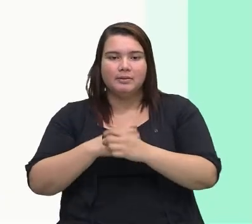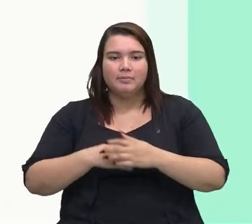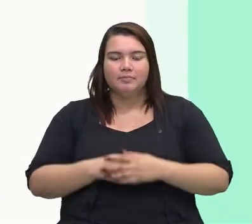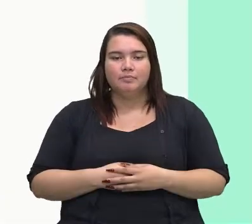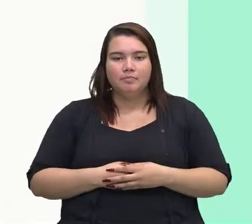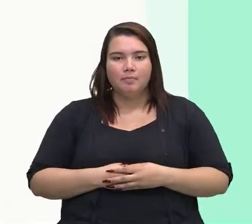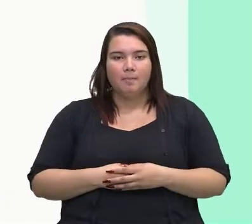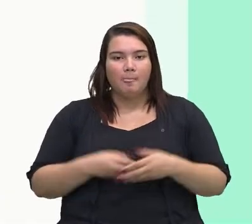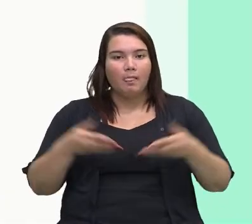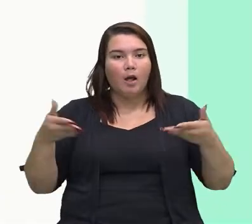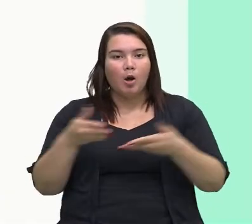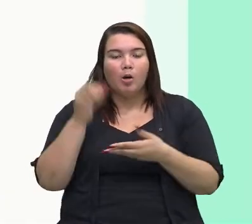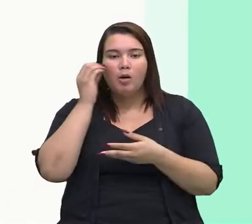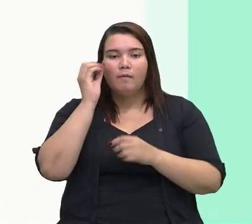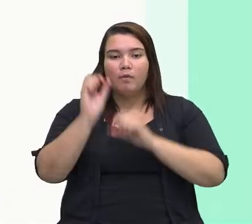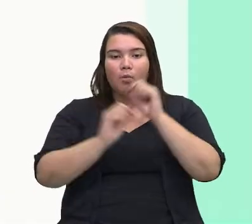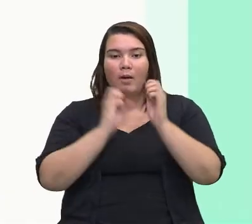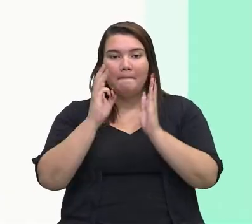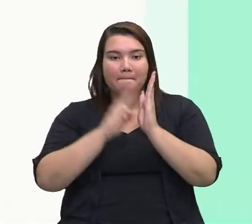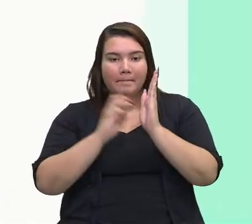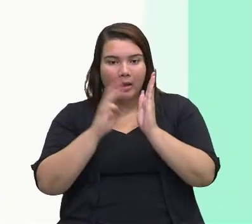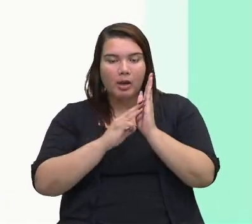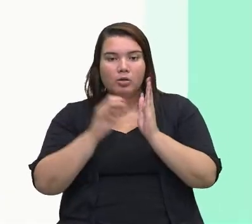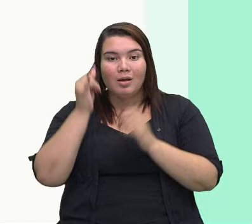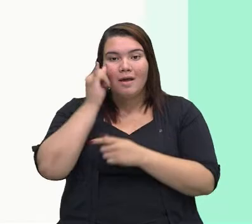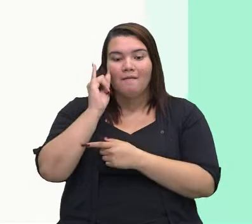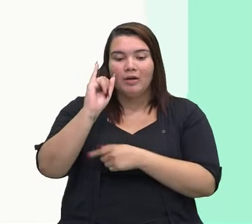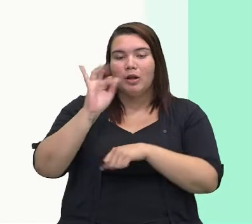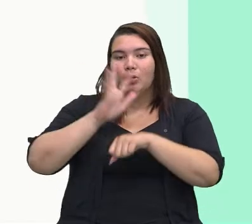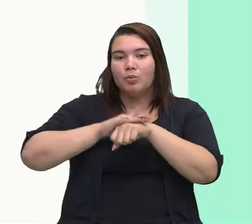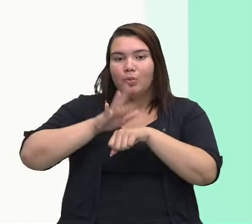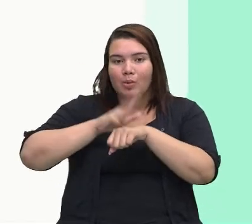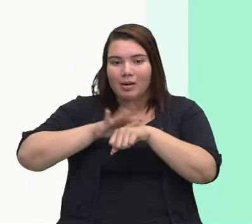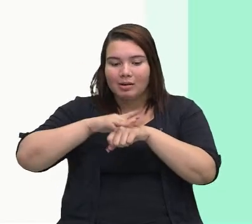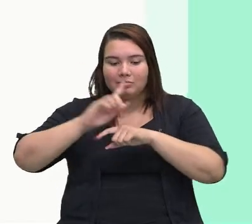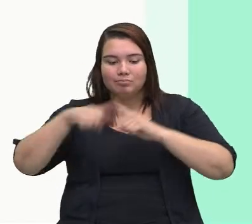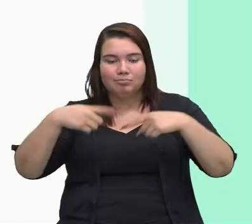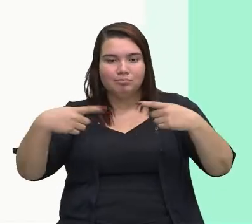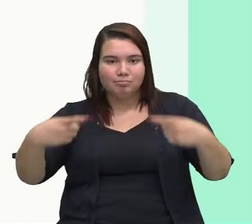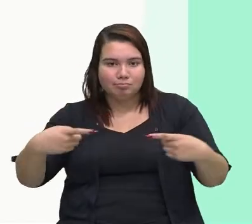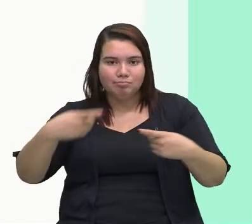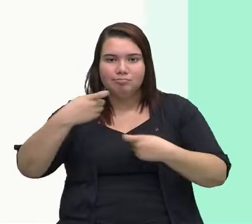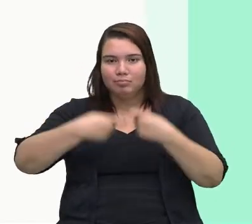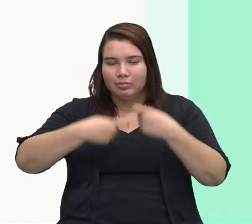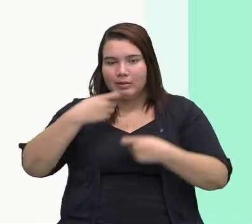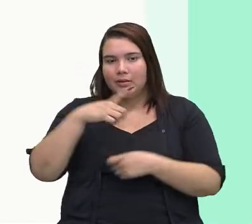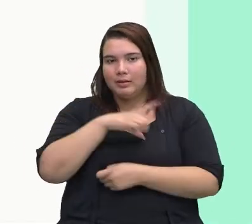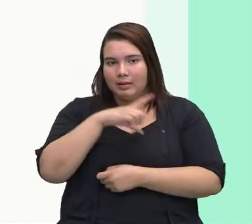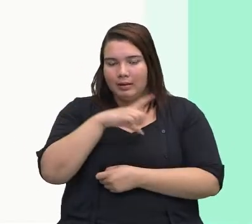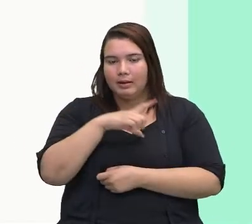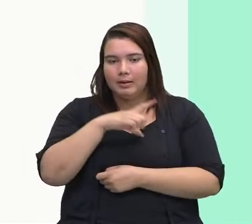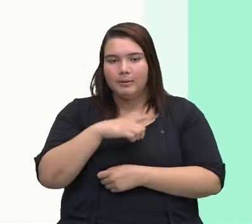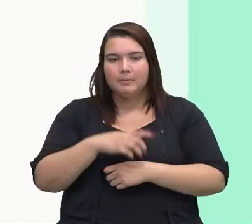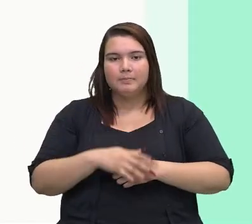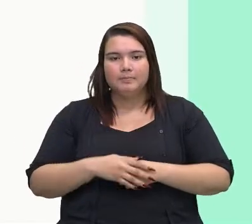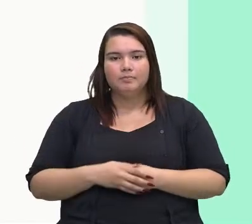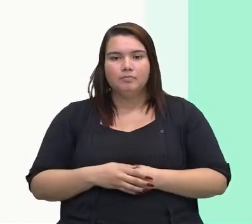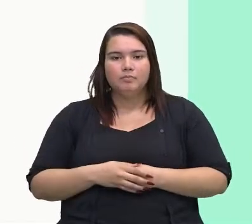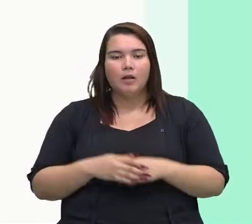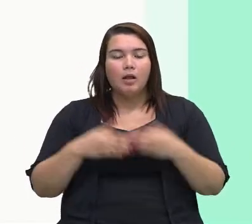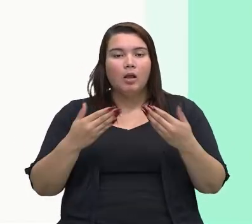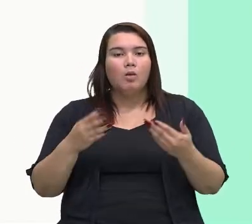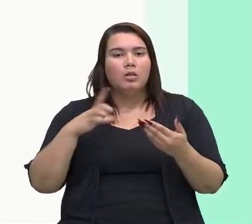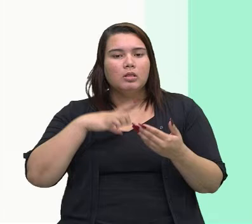vai observar um pouco mais dos métodos de barreira que previnem as ISTs, que são as infecções sexualmente transmissíveis. Eles